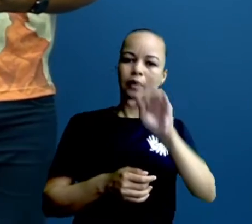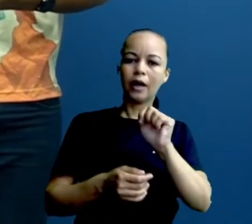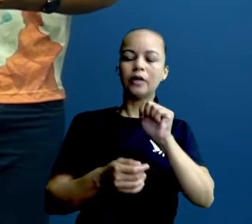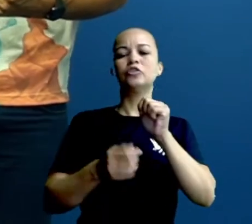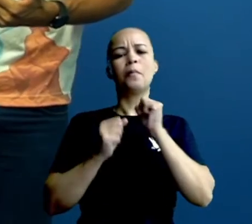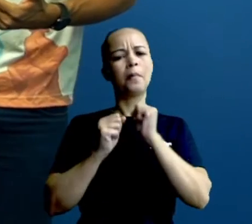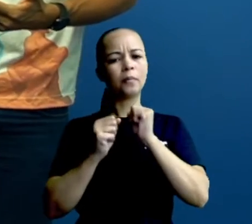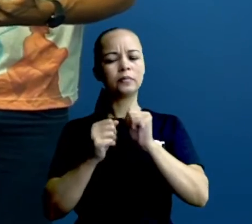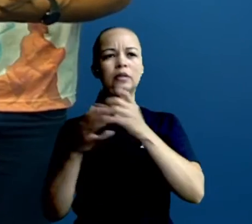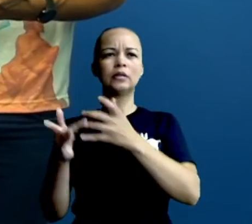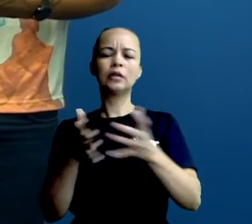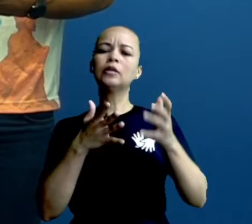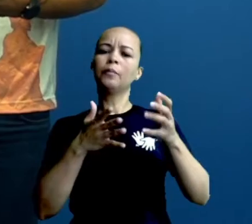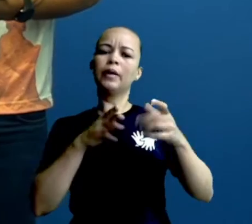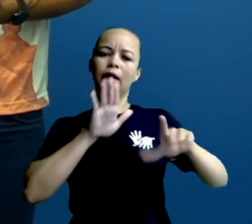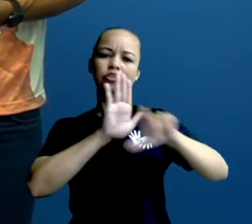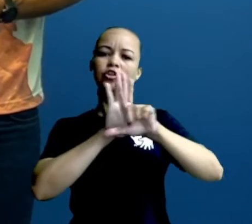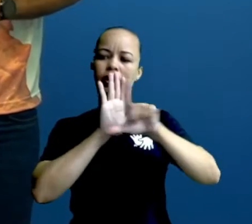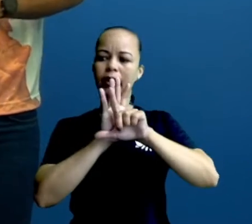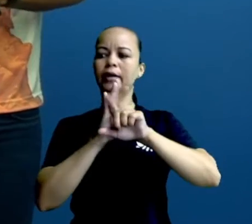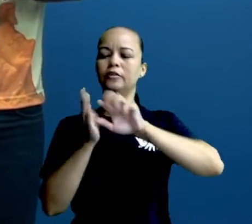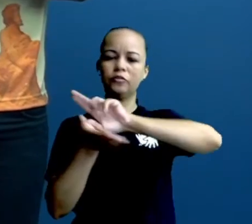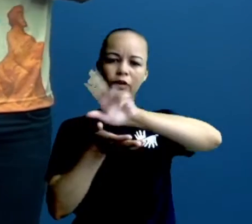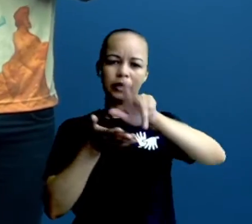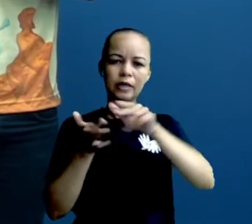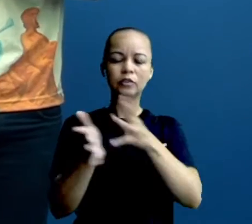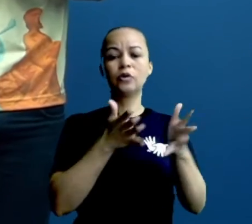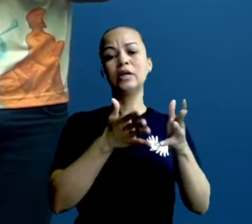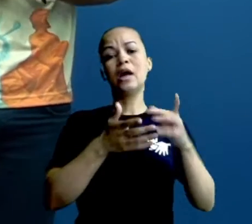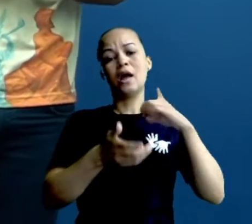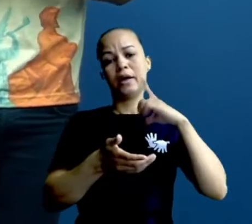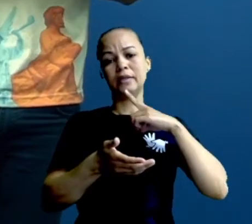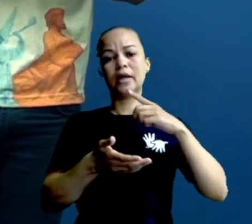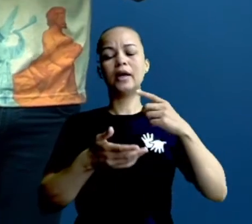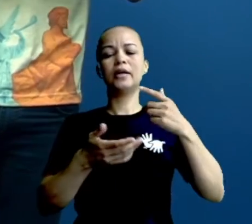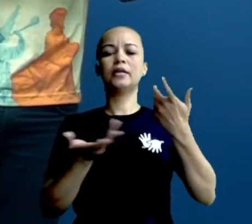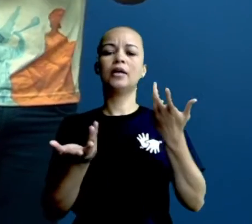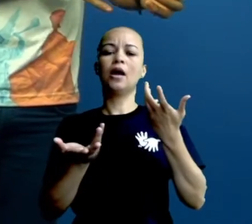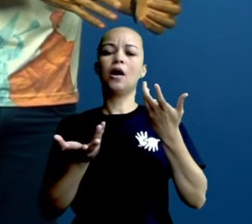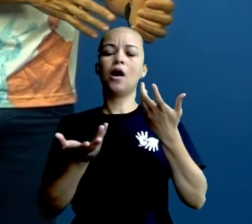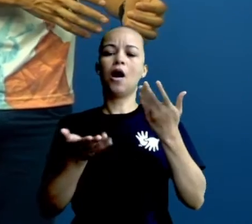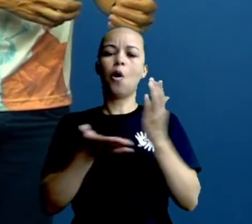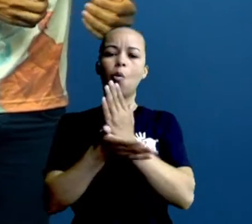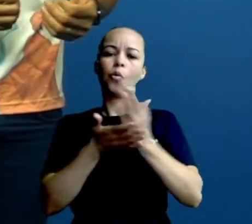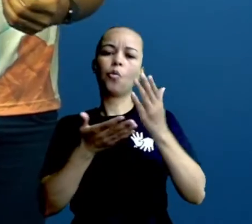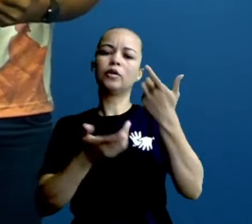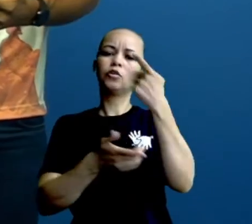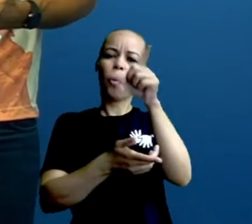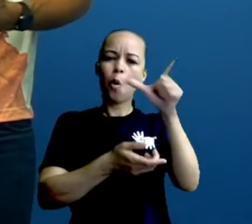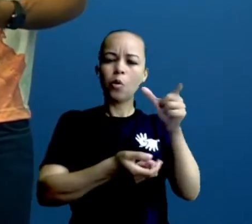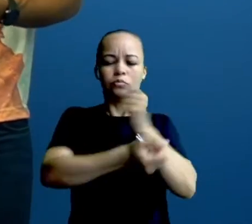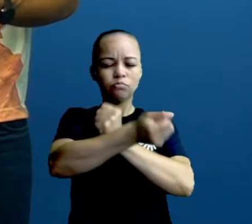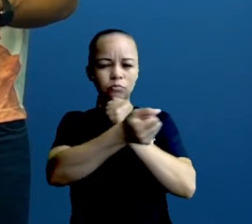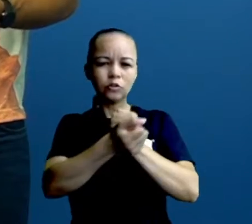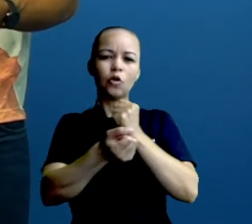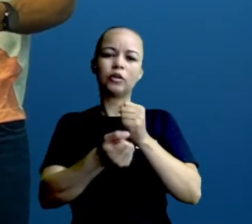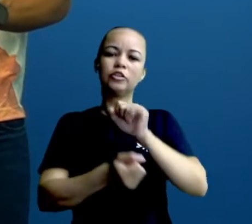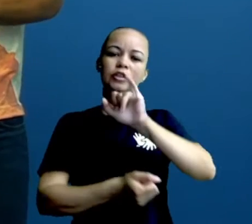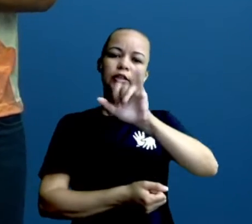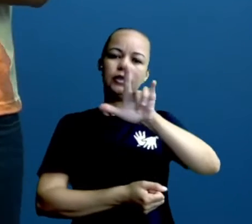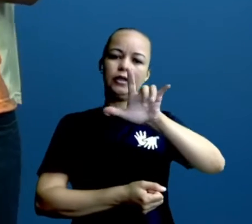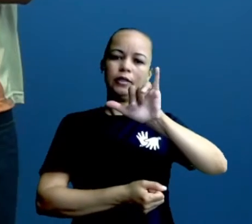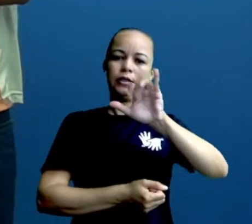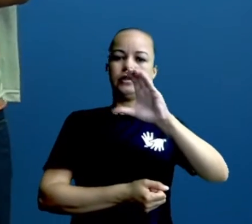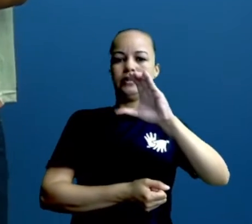nossa legislação, pelas nossas leis. E existem algumas drogas que são ilícitas, ou seja, são aquelas que